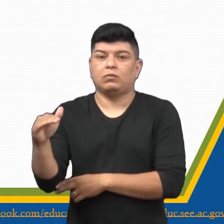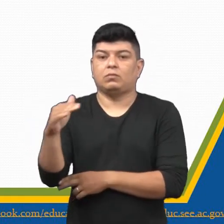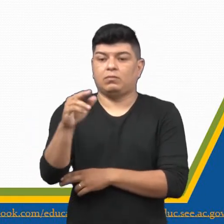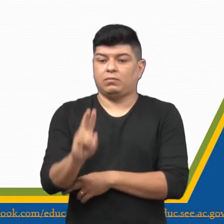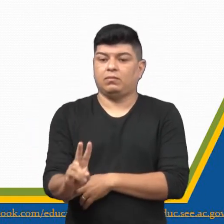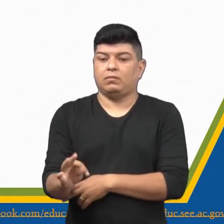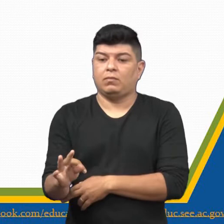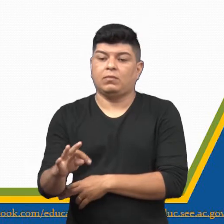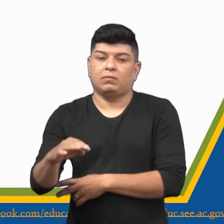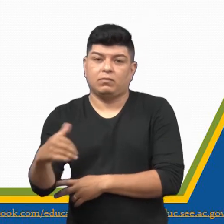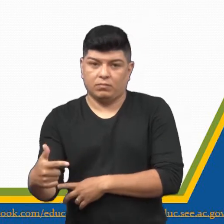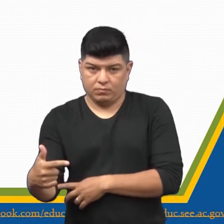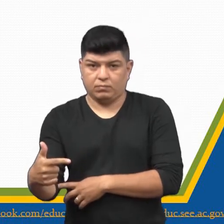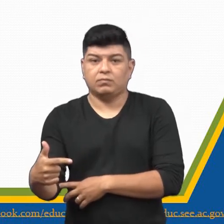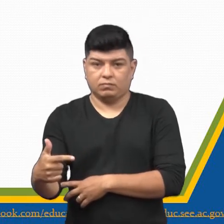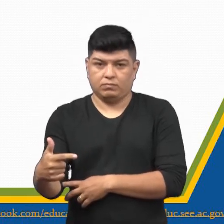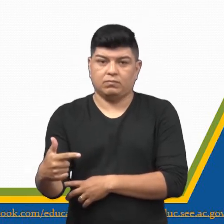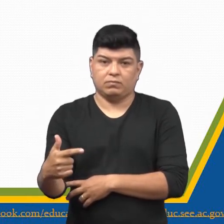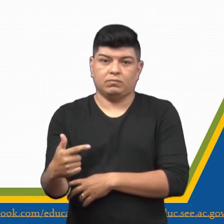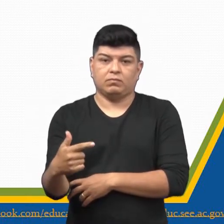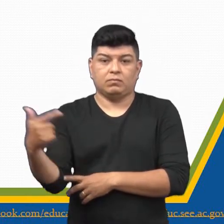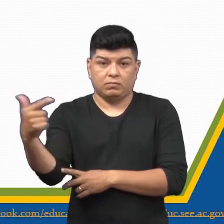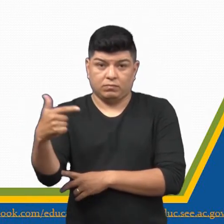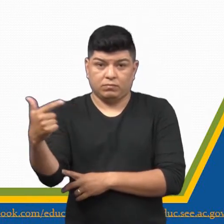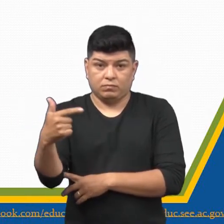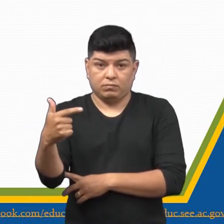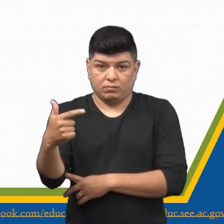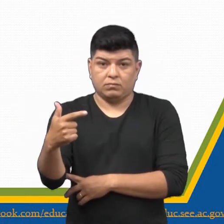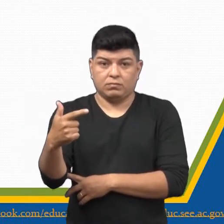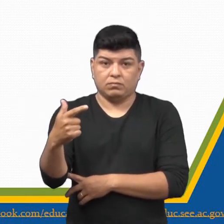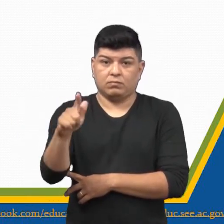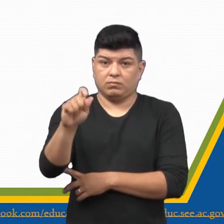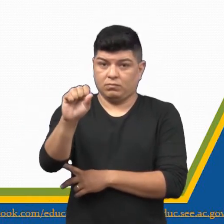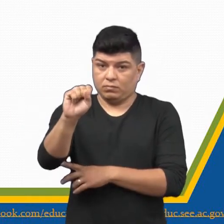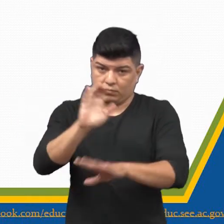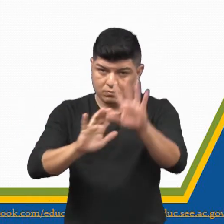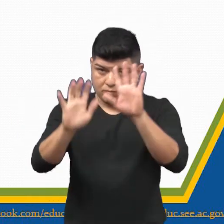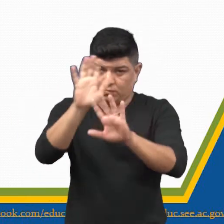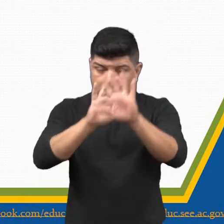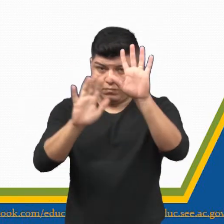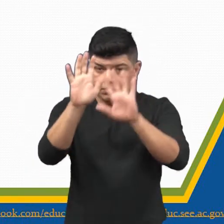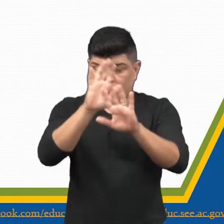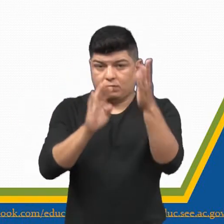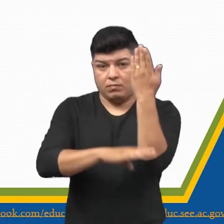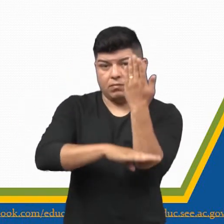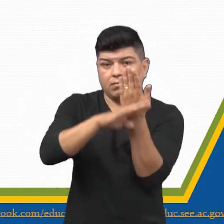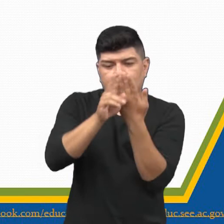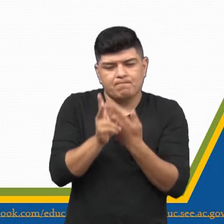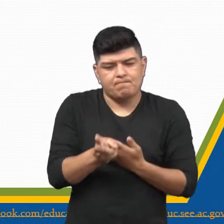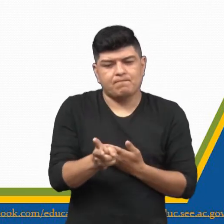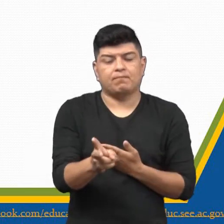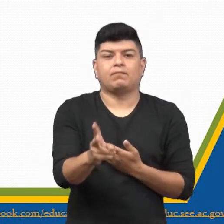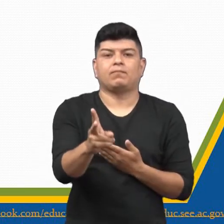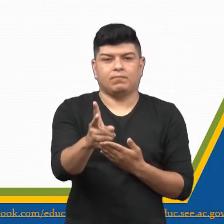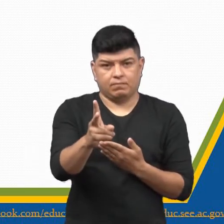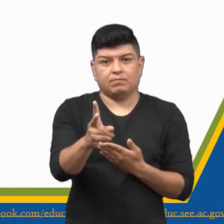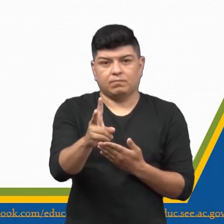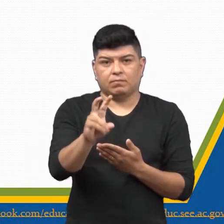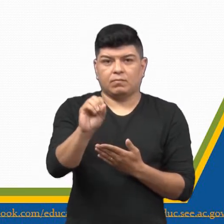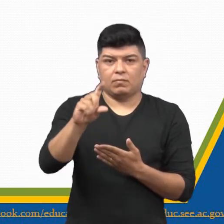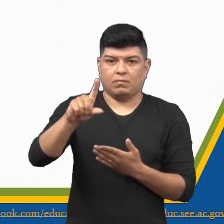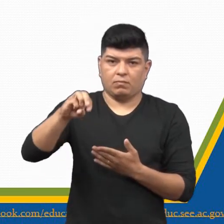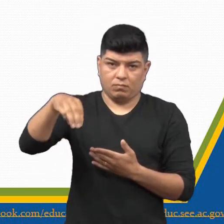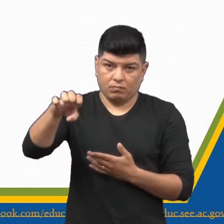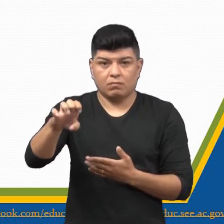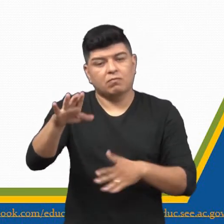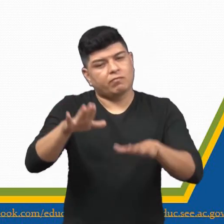2. Nesse caso aí é o segundo estado do gás. A minha pressão ela se mantém constante. Volume e